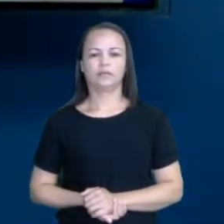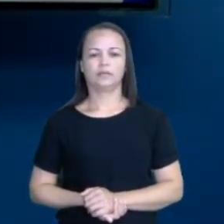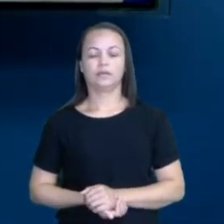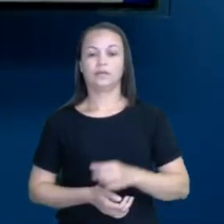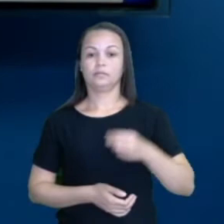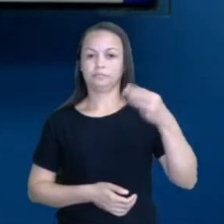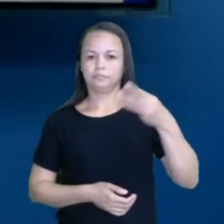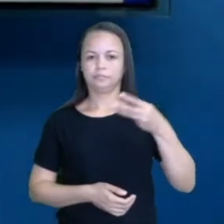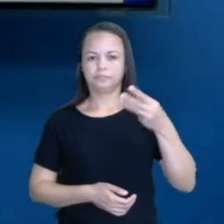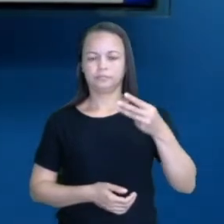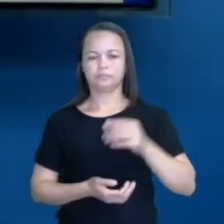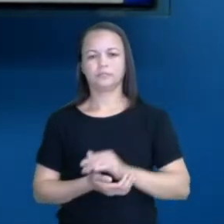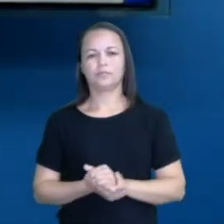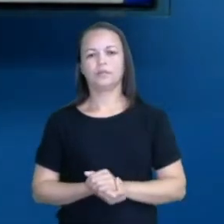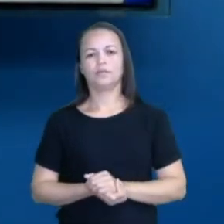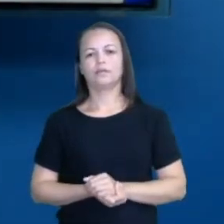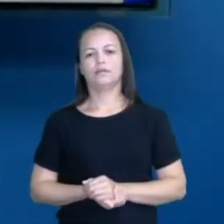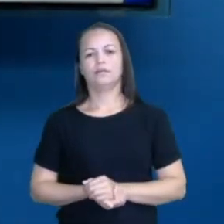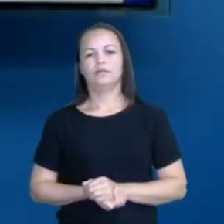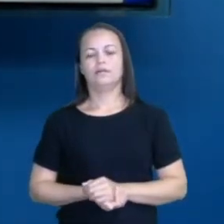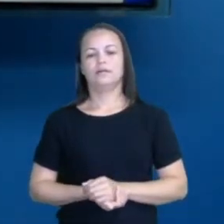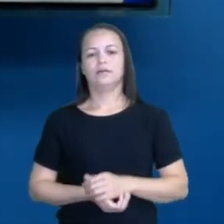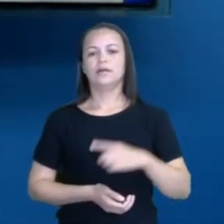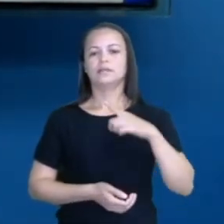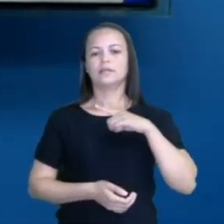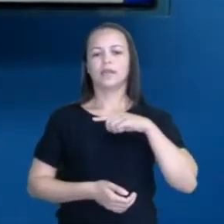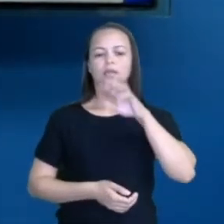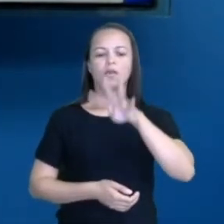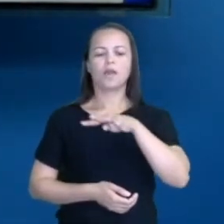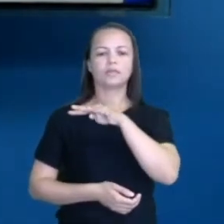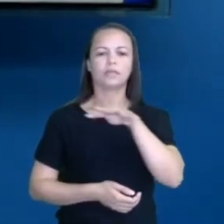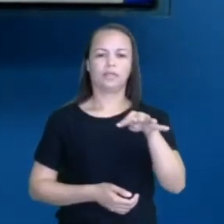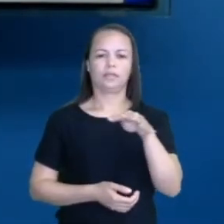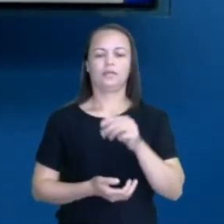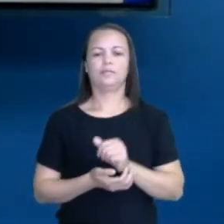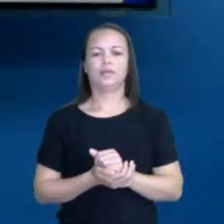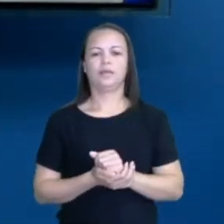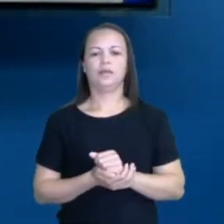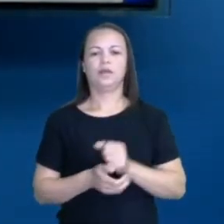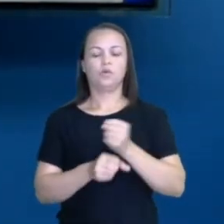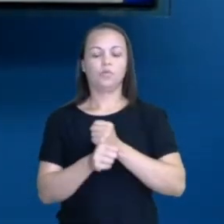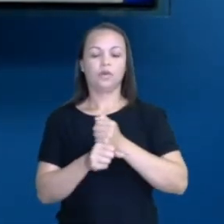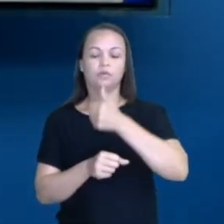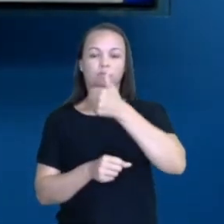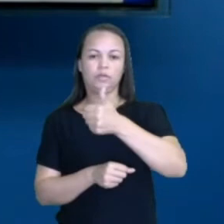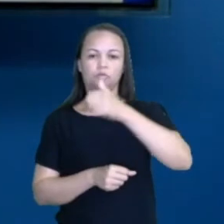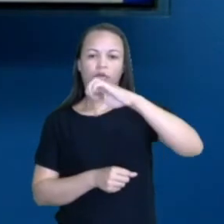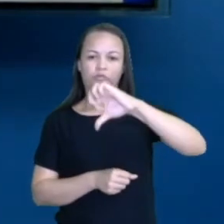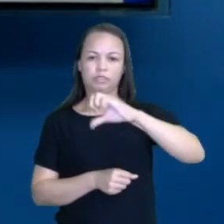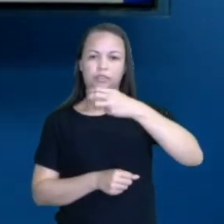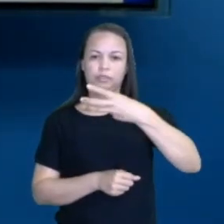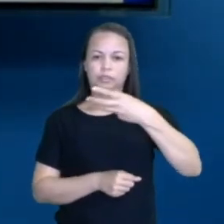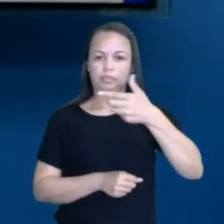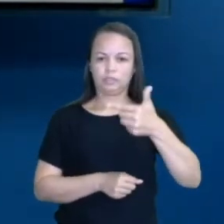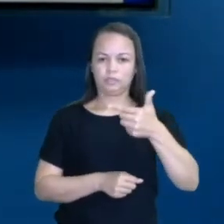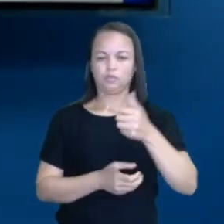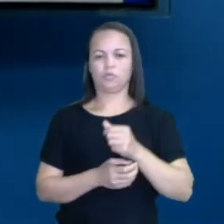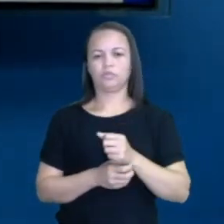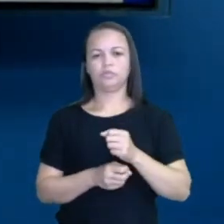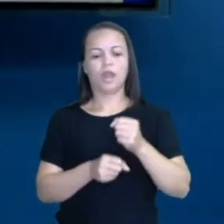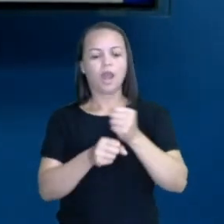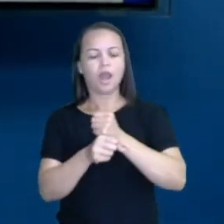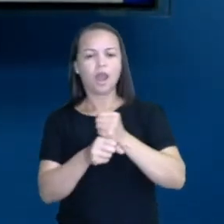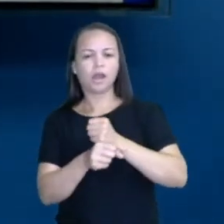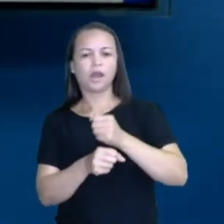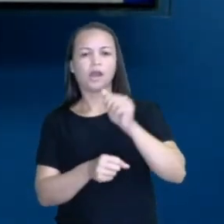Questão 3. Tem uma tabela. Em 1932, anos. Percebam